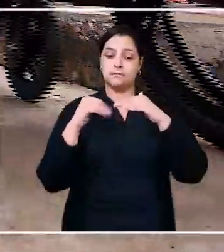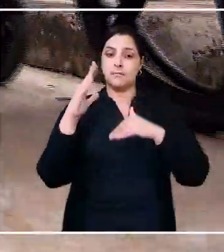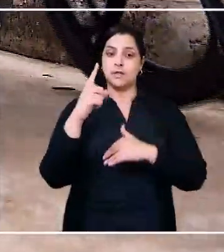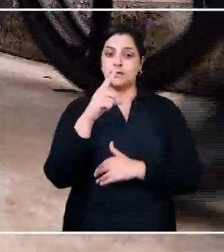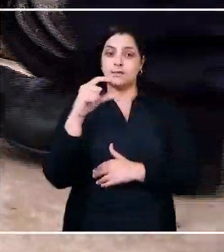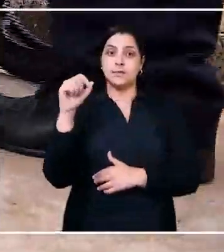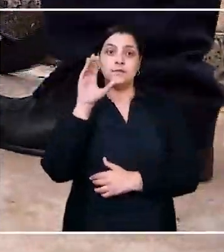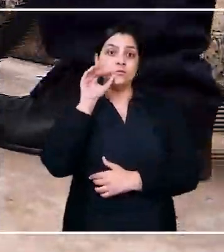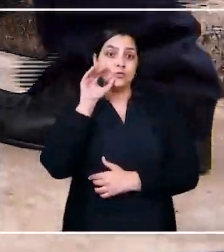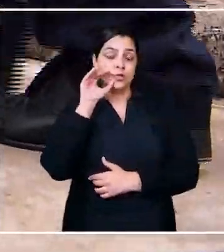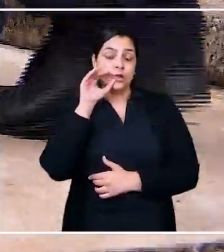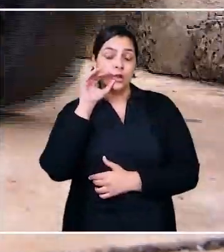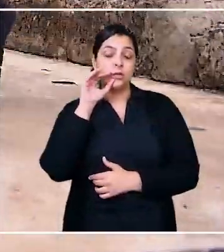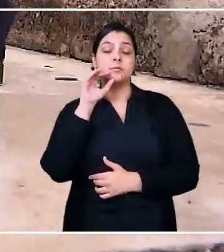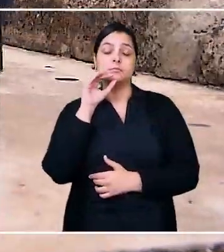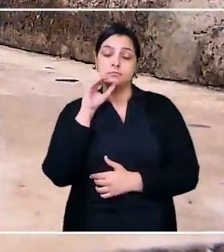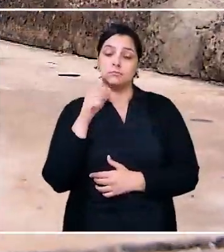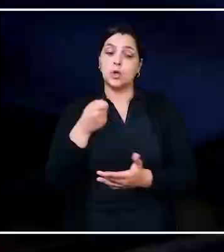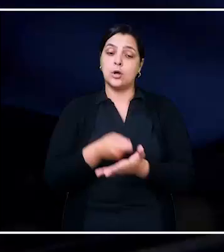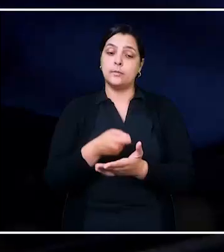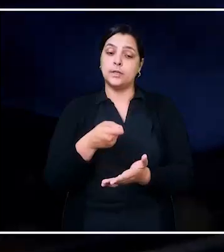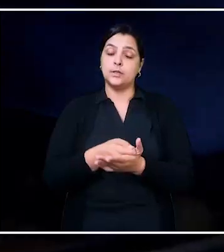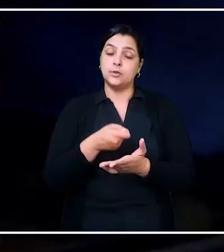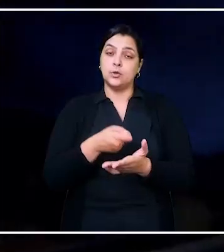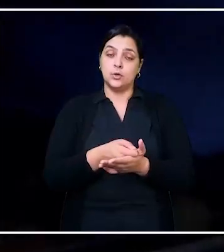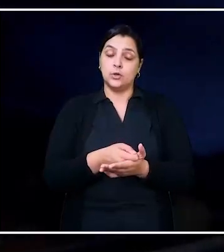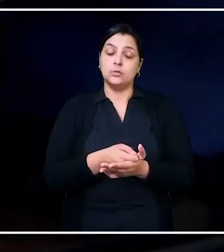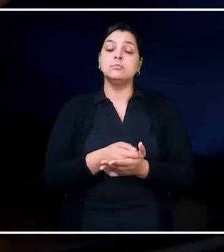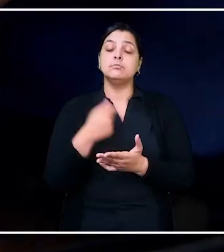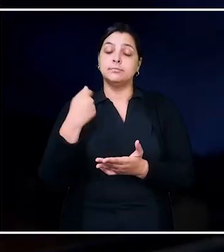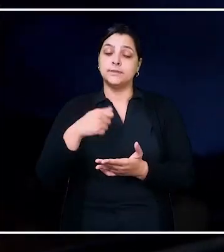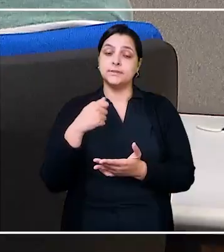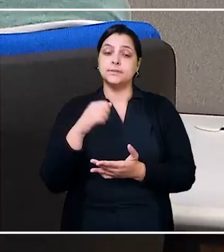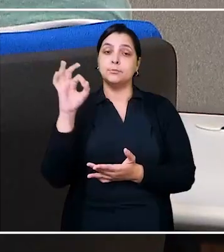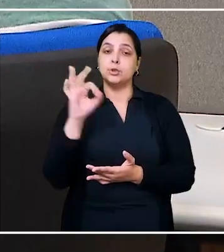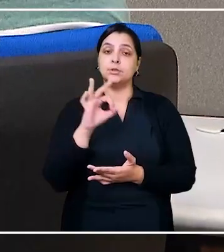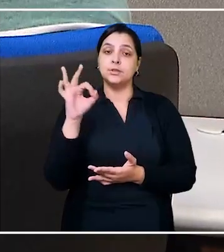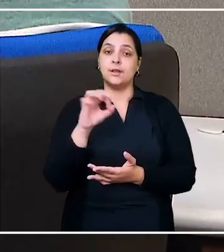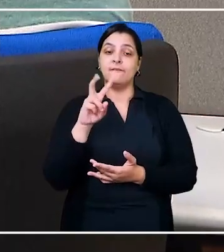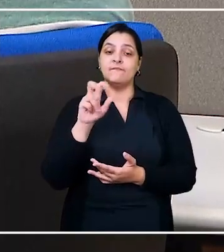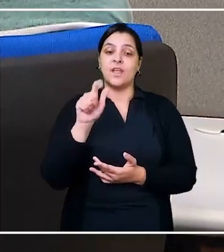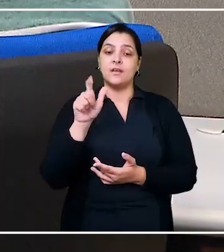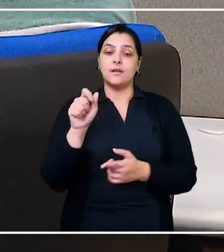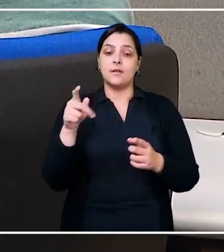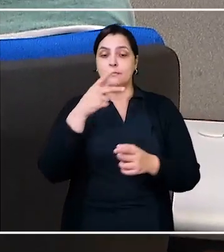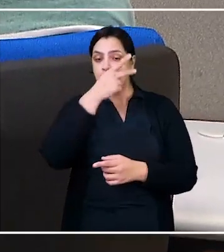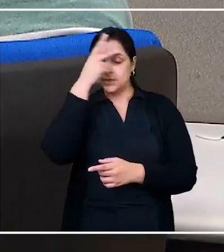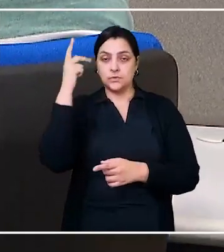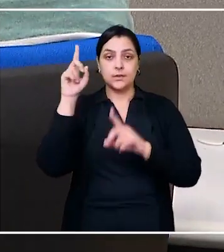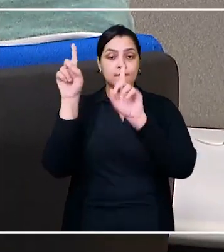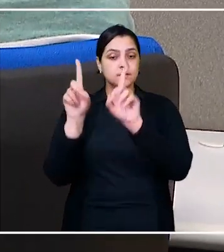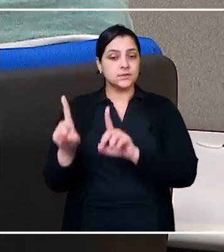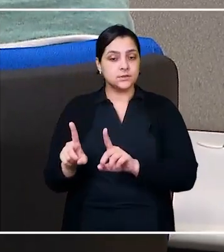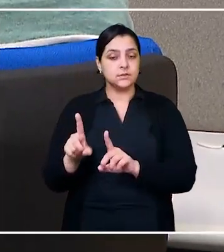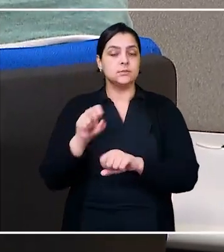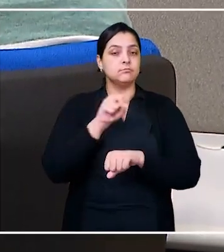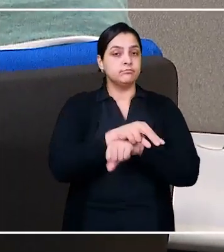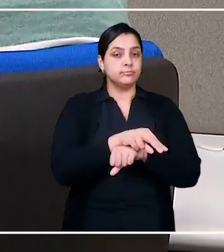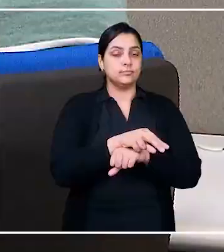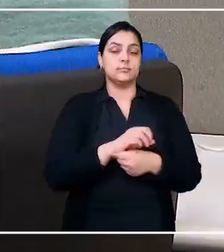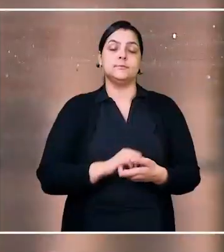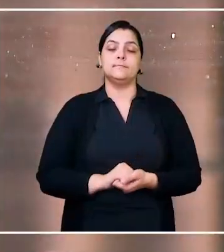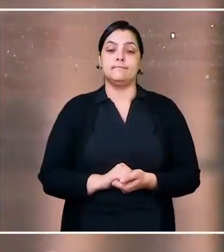empresas com 100 empregados ou mais devem Obrigatoriamente reservar vagas de trabalho para pessoas com